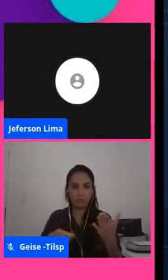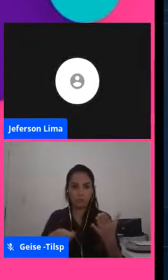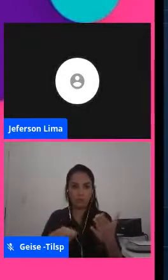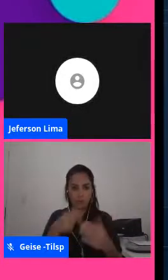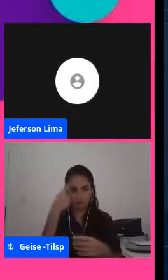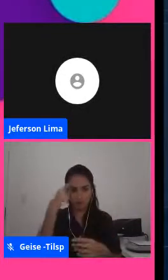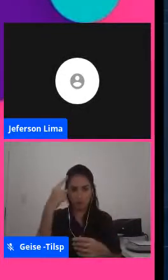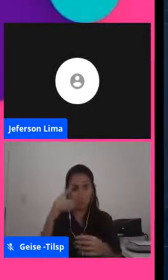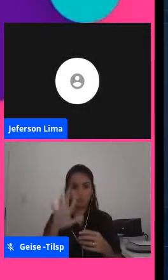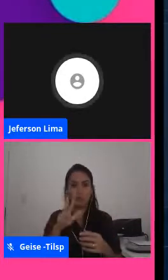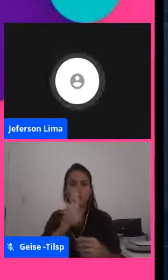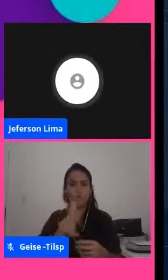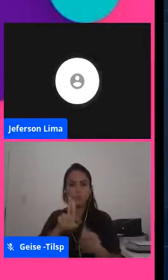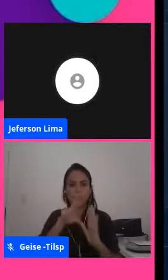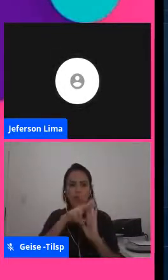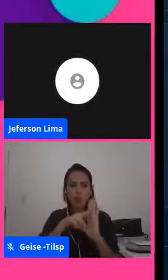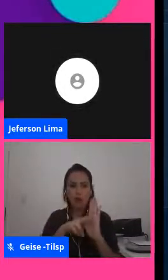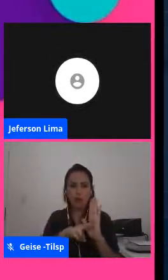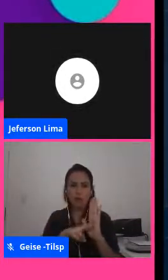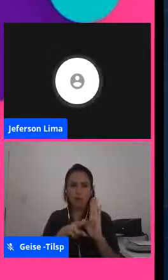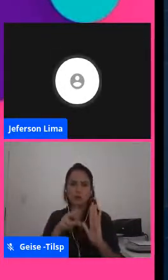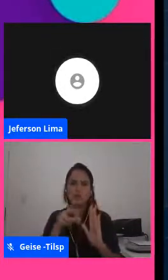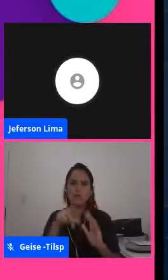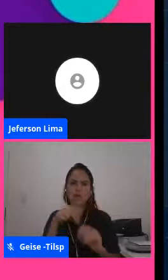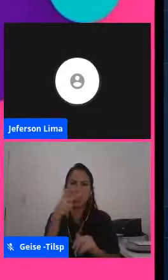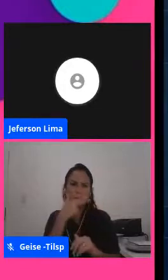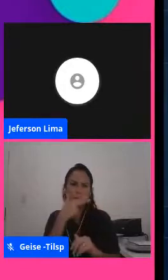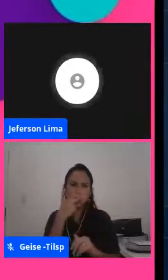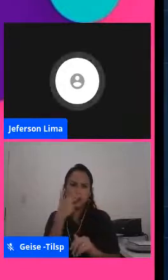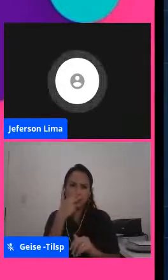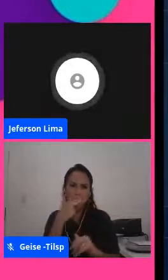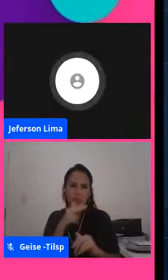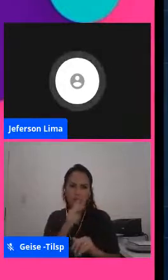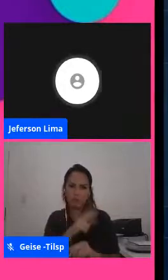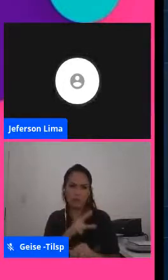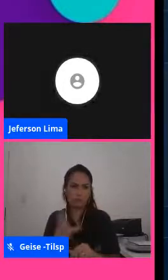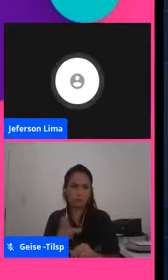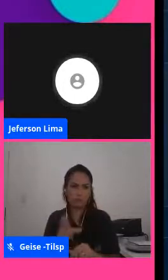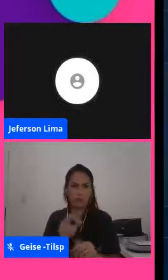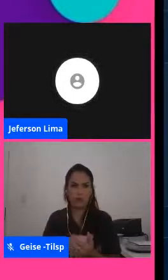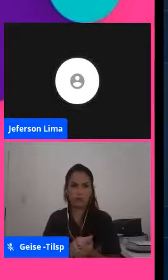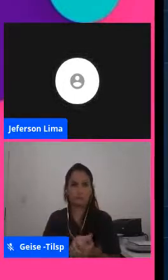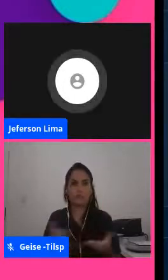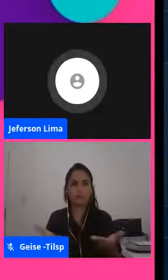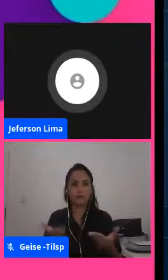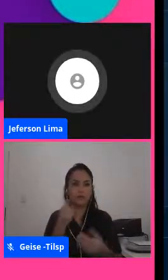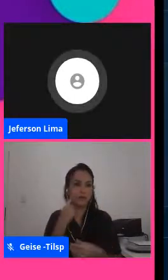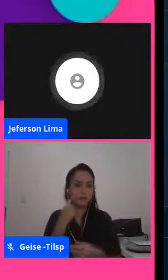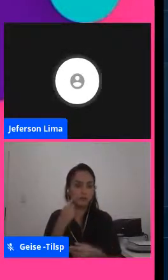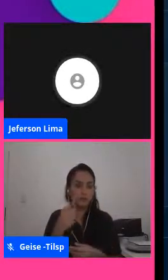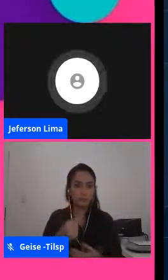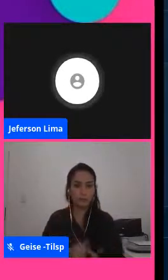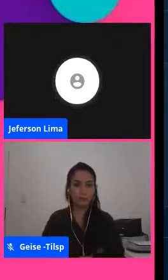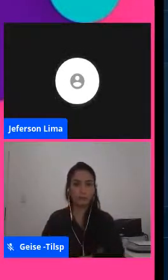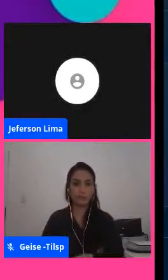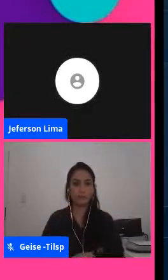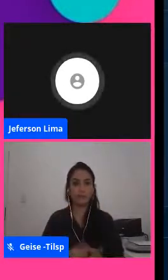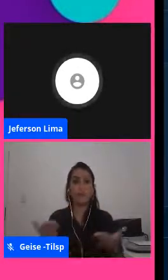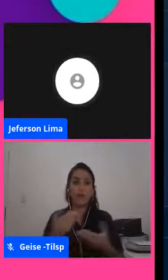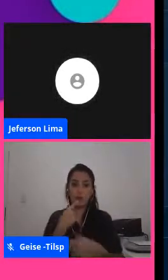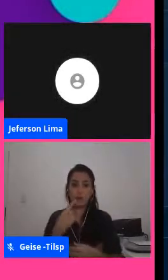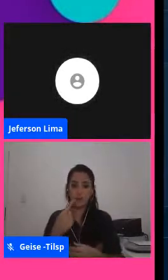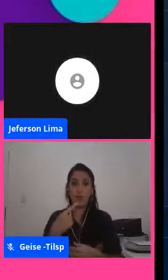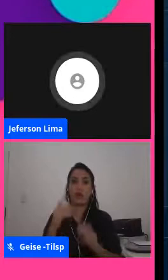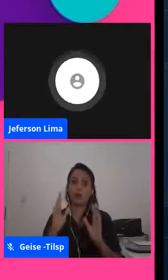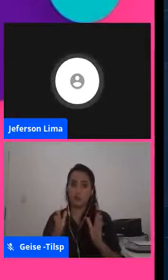casos. Certinho? Eu vou fechar isso aqui que a gente já ganha, a gente pode ver agora. Prontinho. Só que agora eu vou falar que eu estou autenticado,